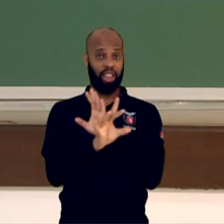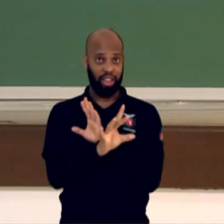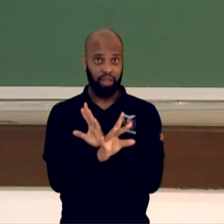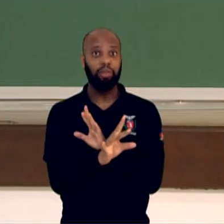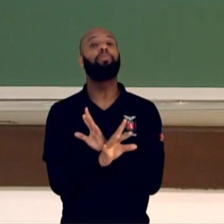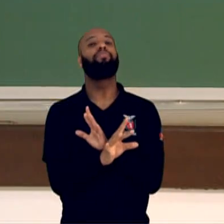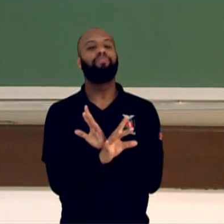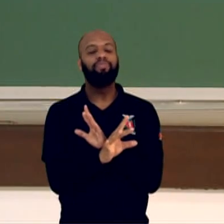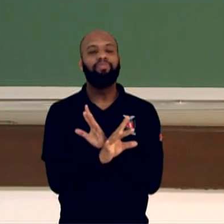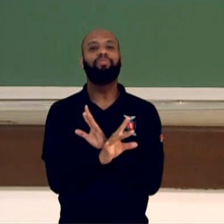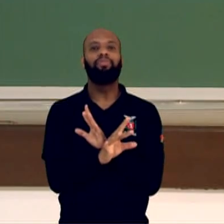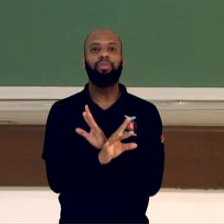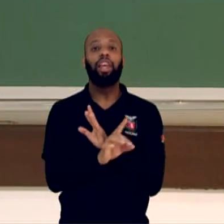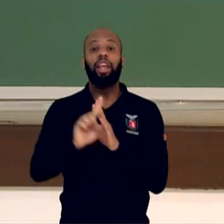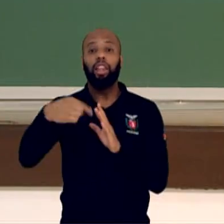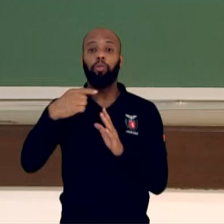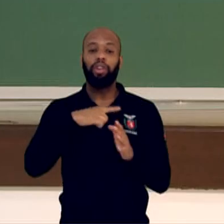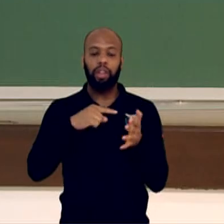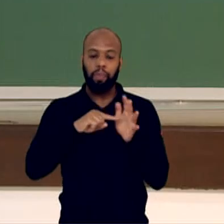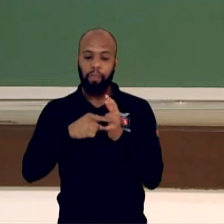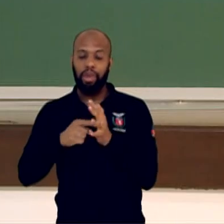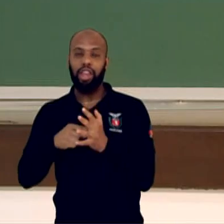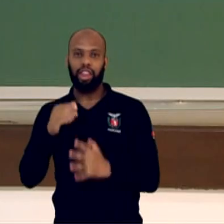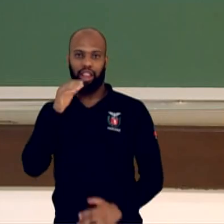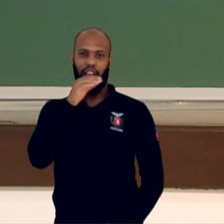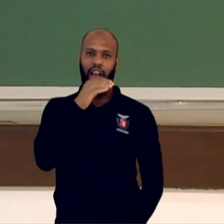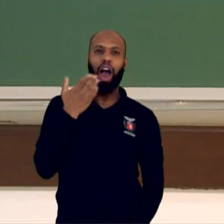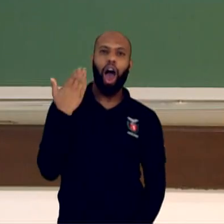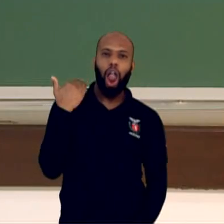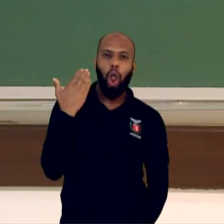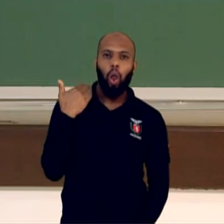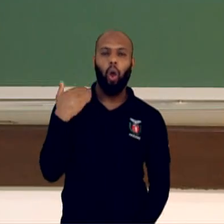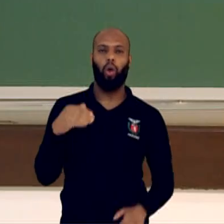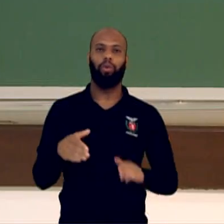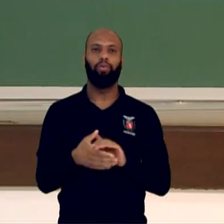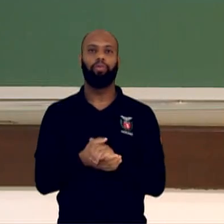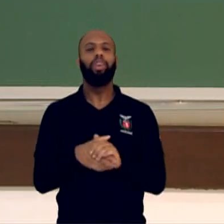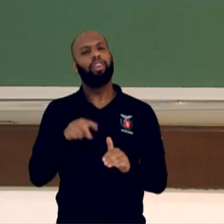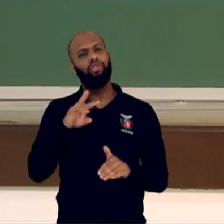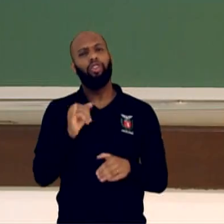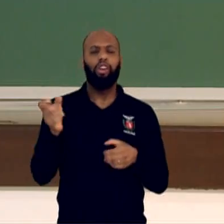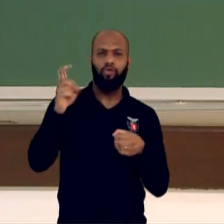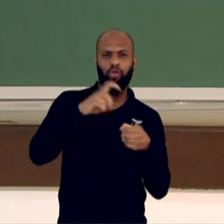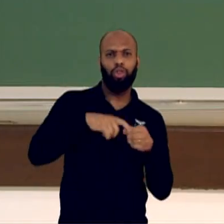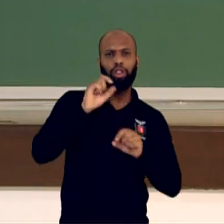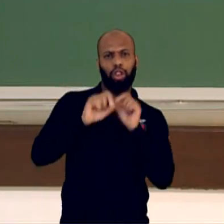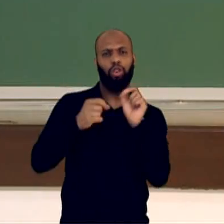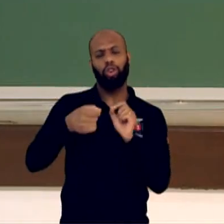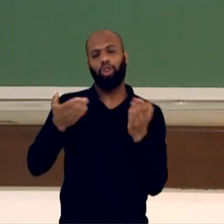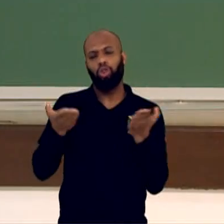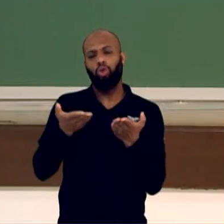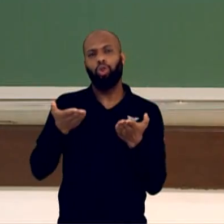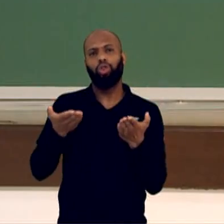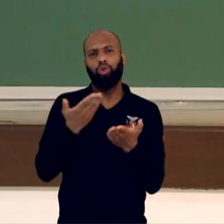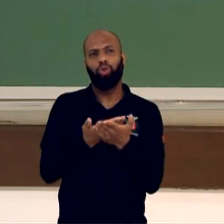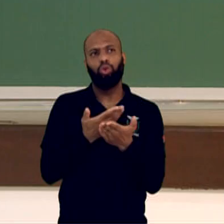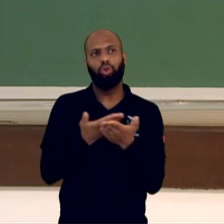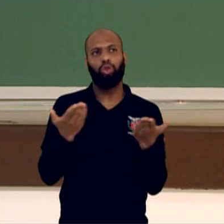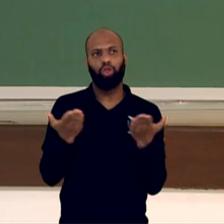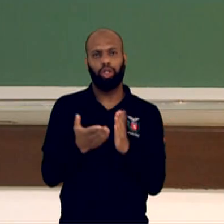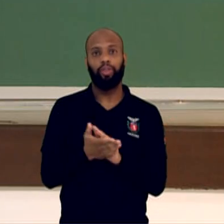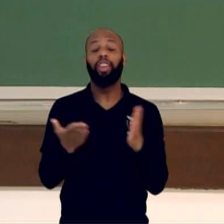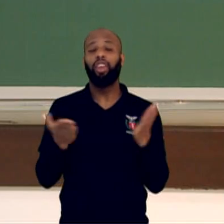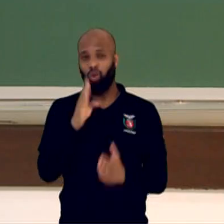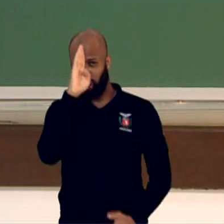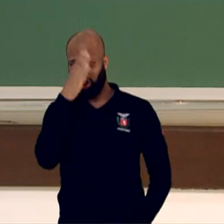voltar com outro tema, máquinas térmicas, que a gente vai também falar algumas coisas que a gente já falou nessas aulas anteriores, tá? Vamos